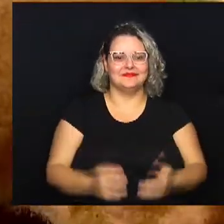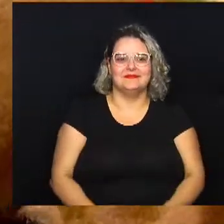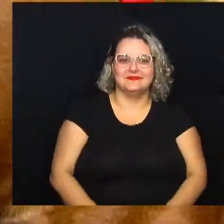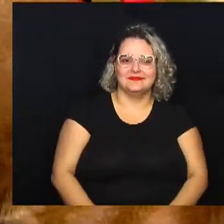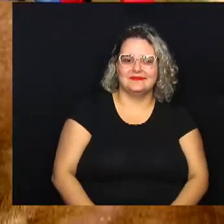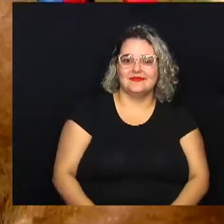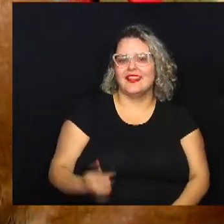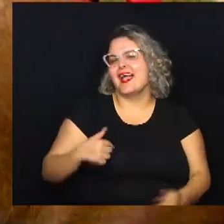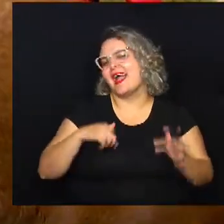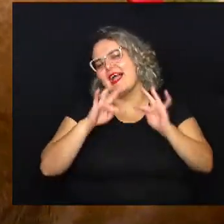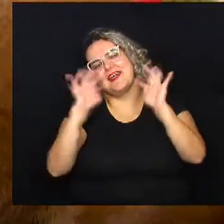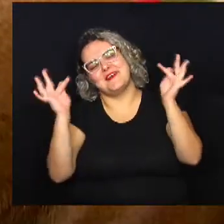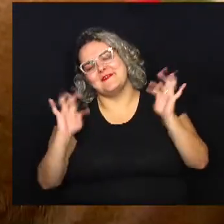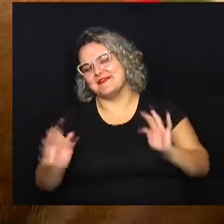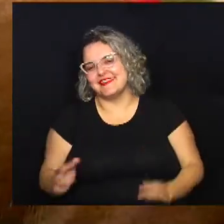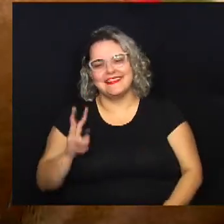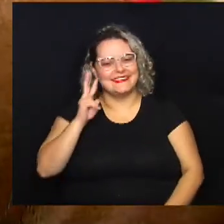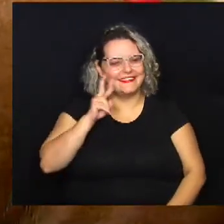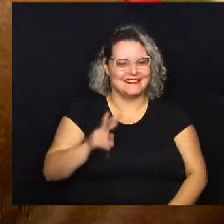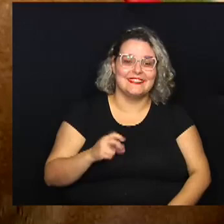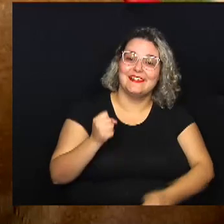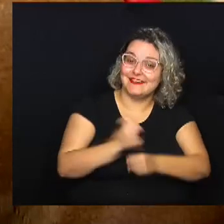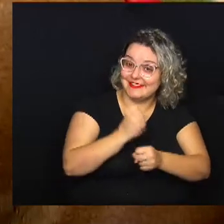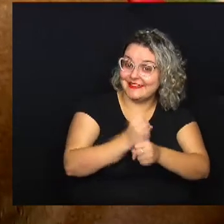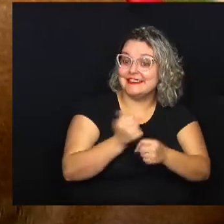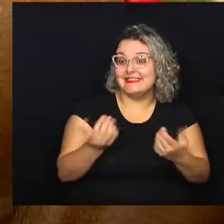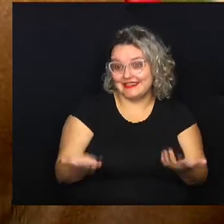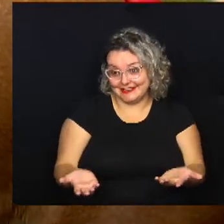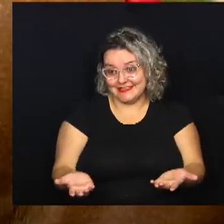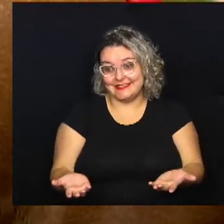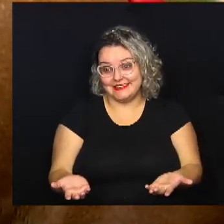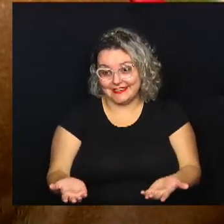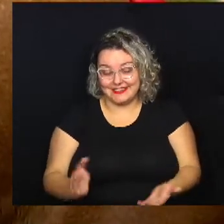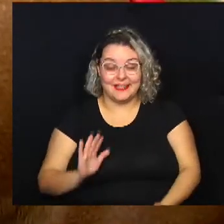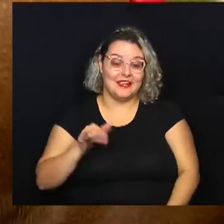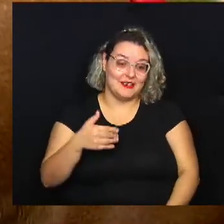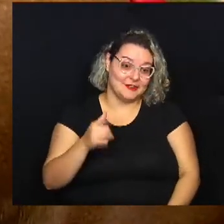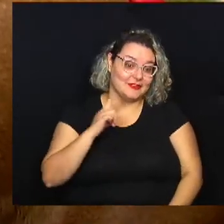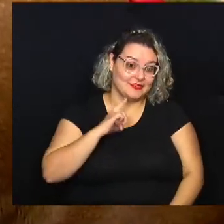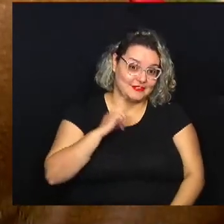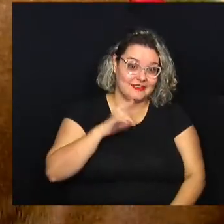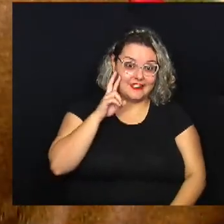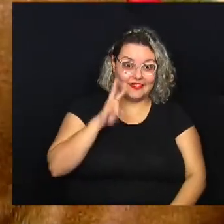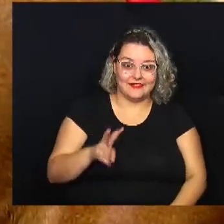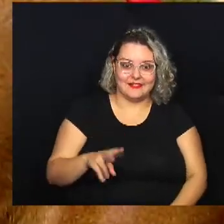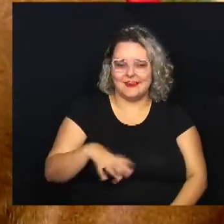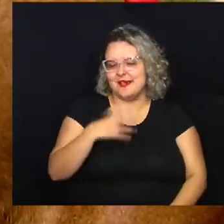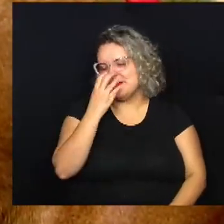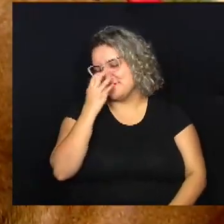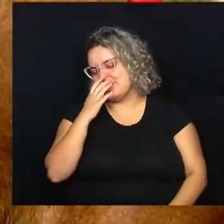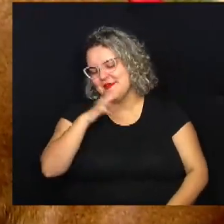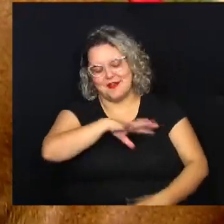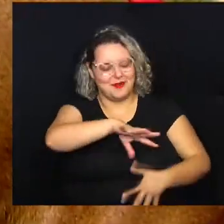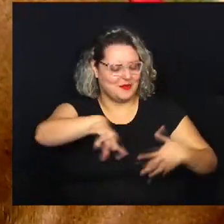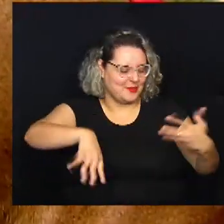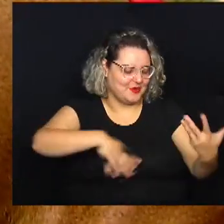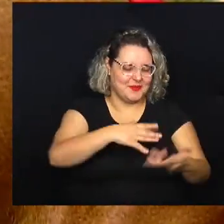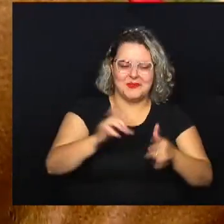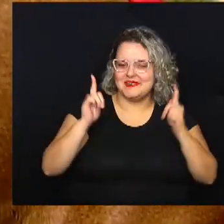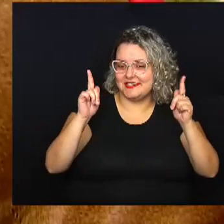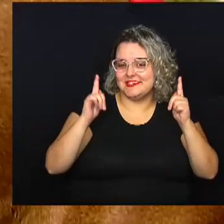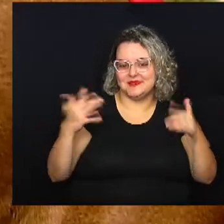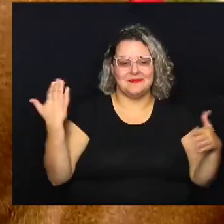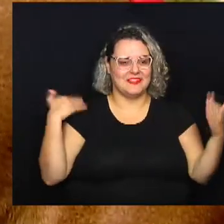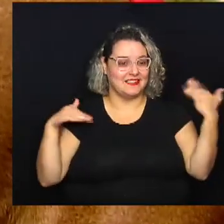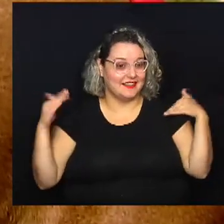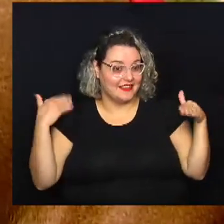Fiquei bem feliz quando eu vi já a construção, né? Aí quando você vê essa cachorrada aí dentro se divertindo,